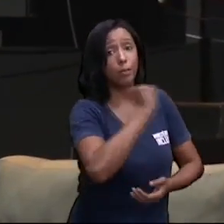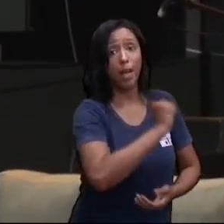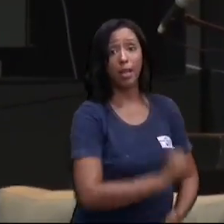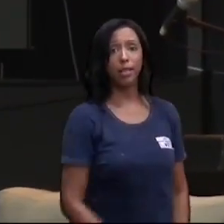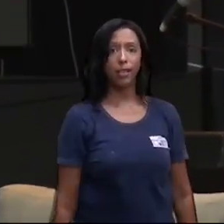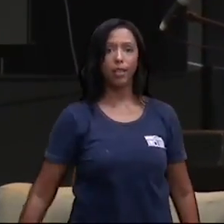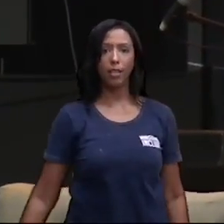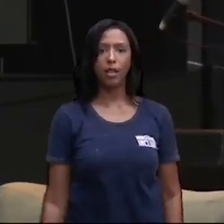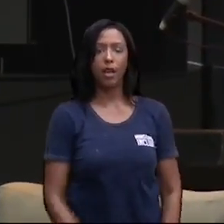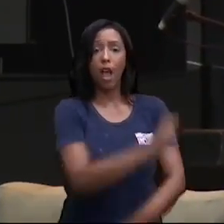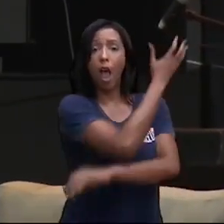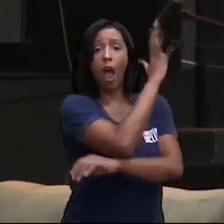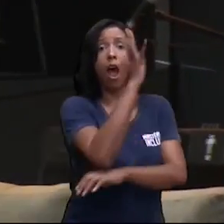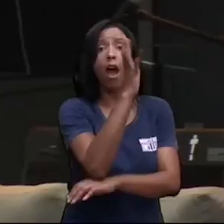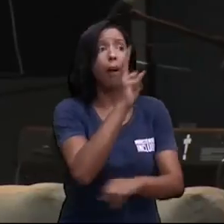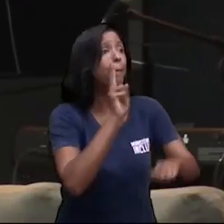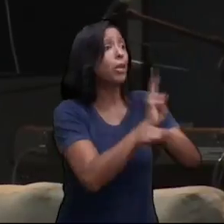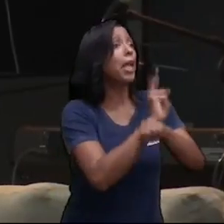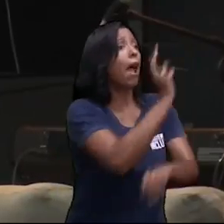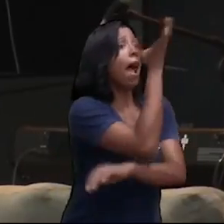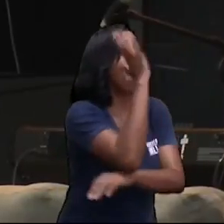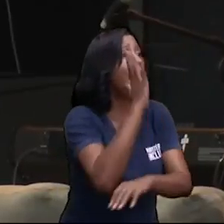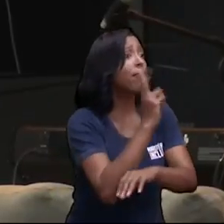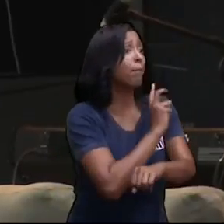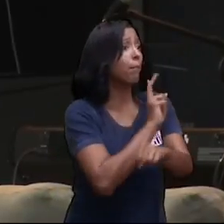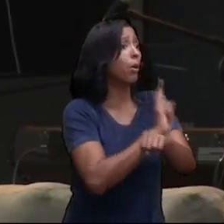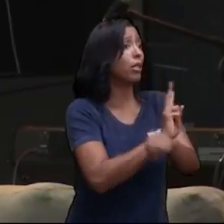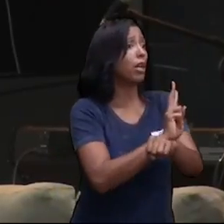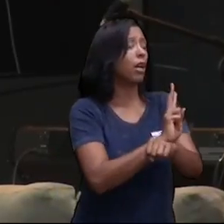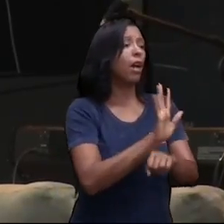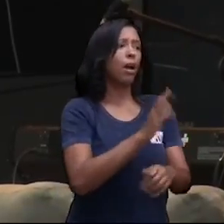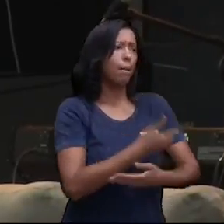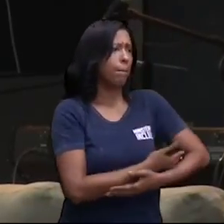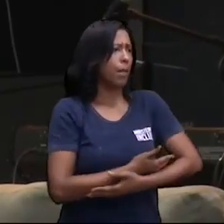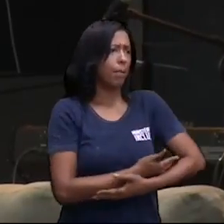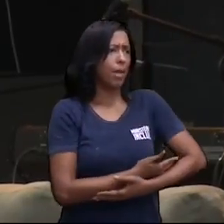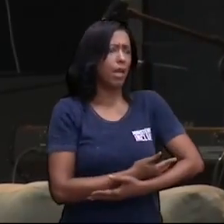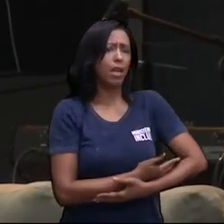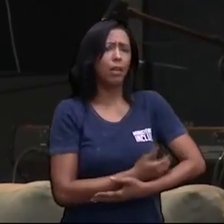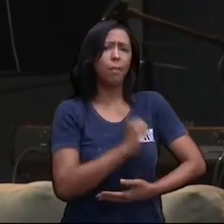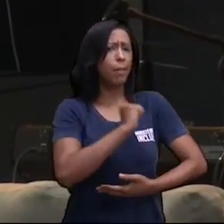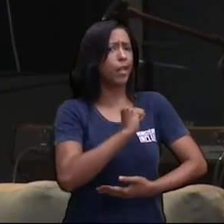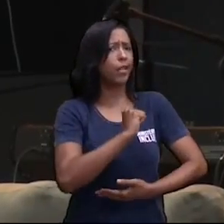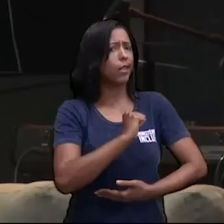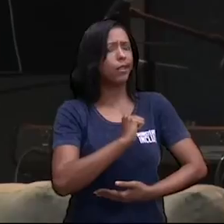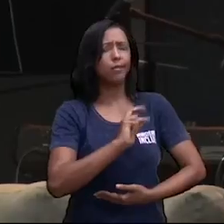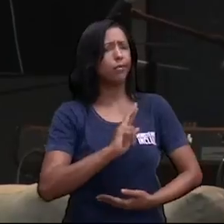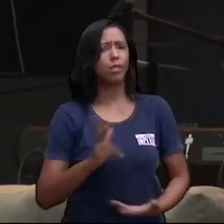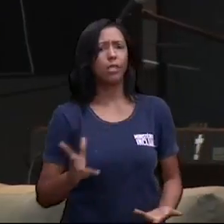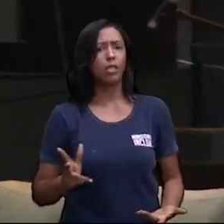e vamos salvar árvore o mano vamos matar um bebê não se